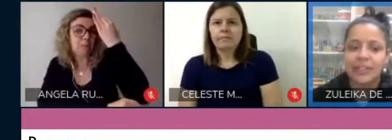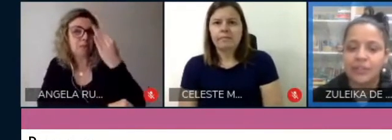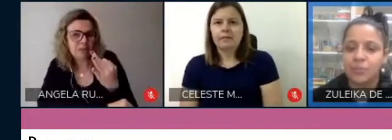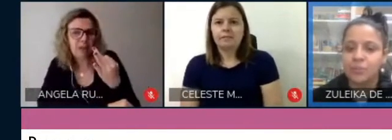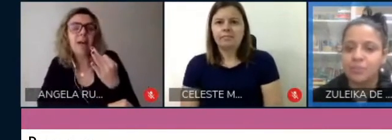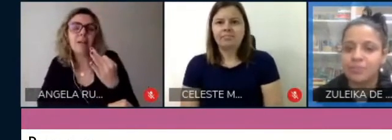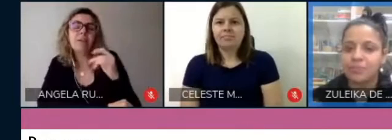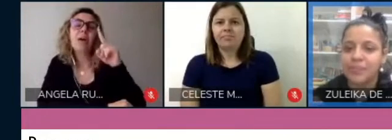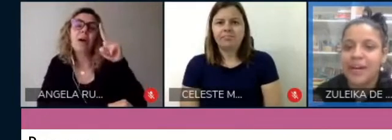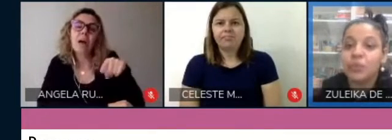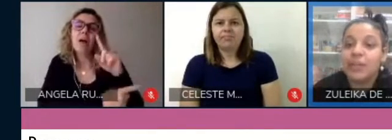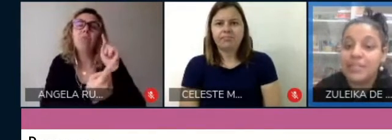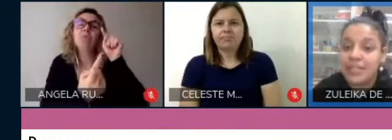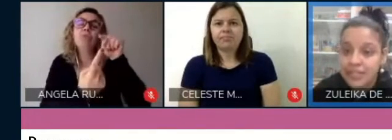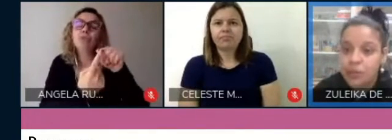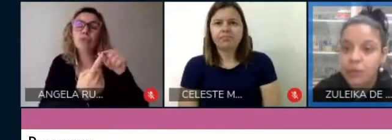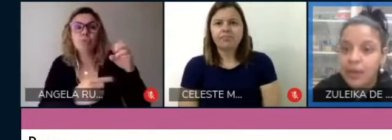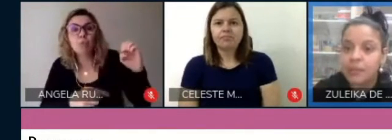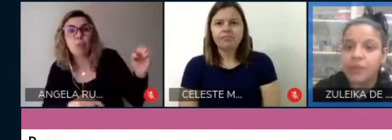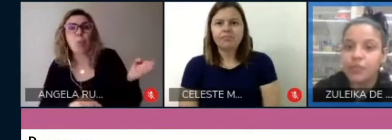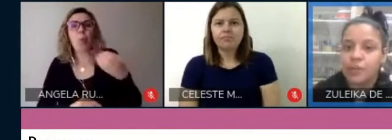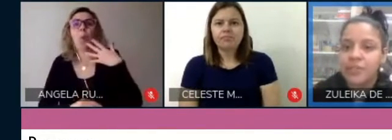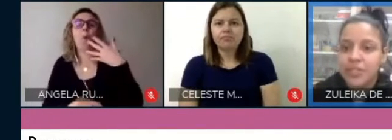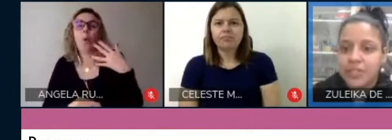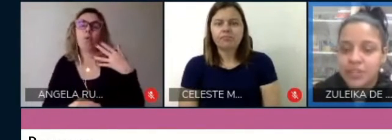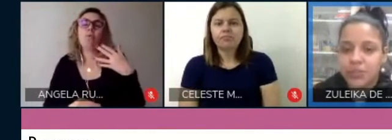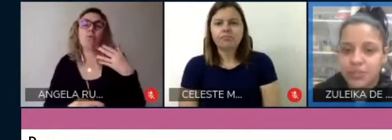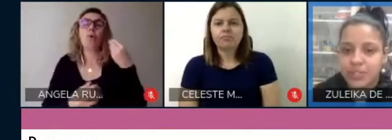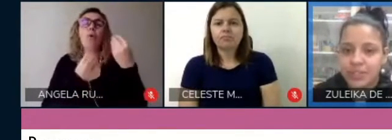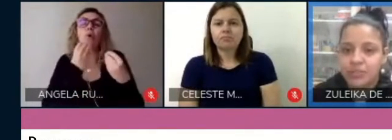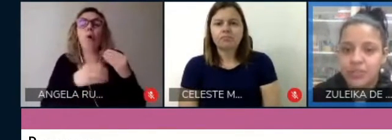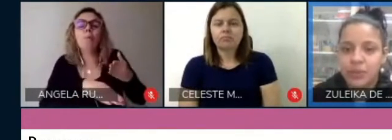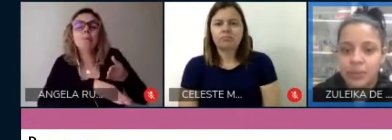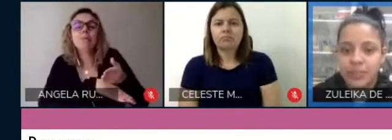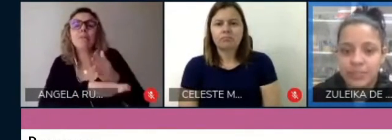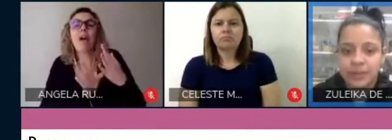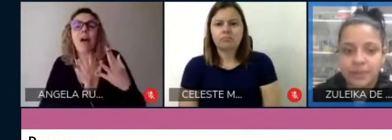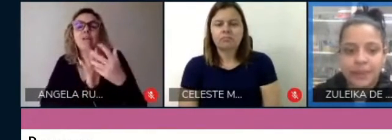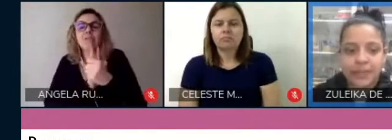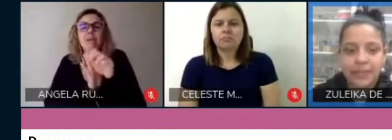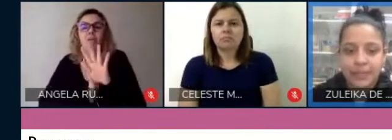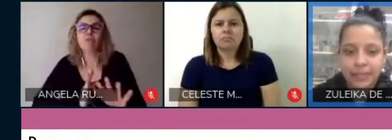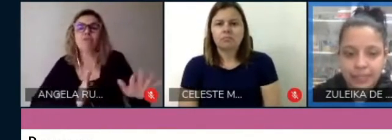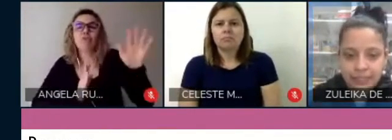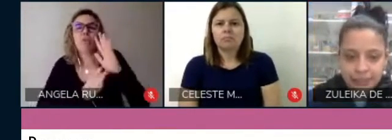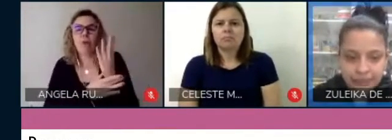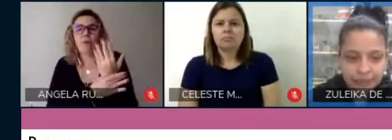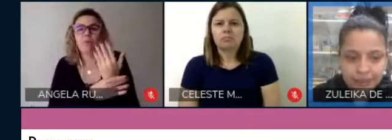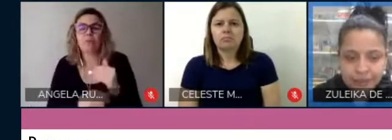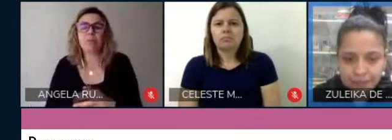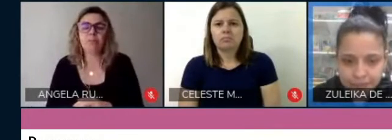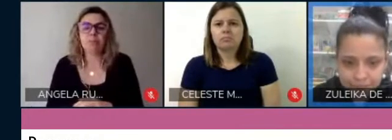para fazer uma atualização na forma de acesso aos acervos da URGS, né?